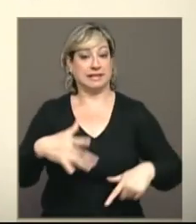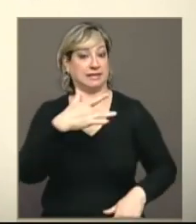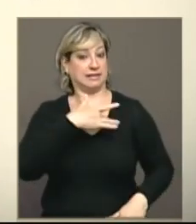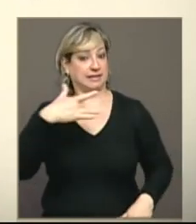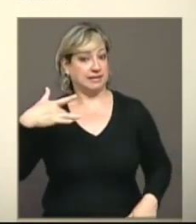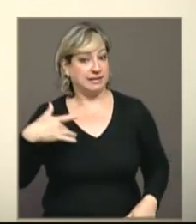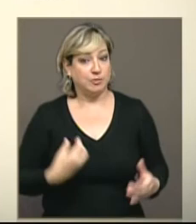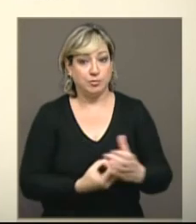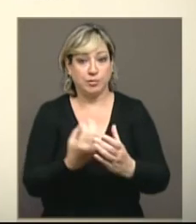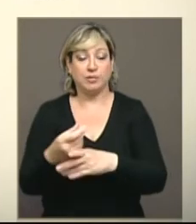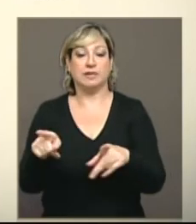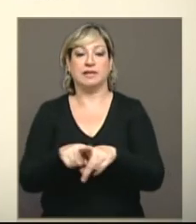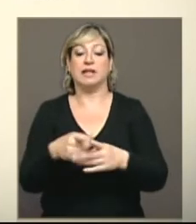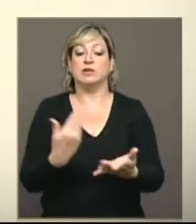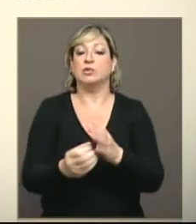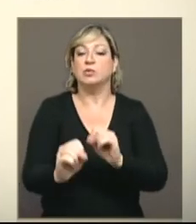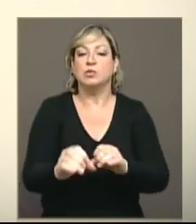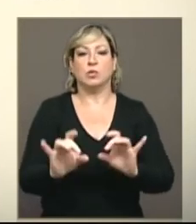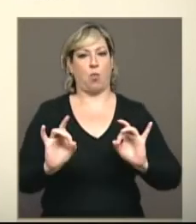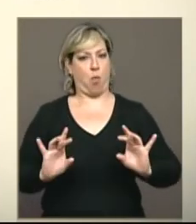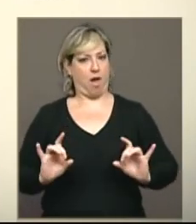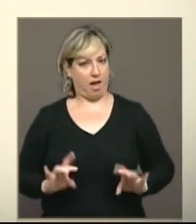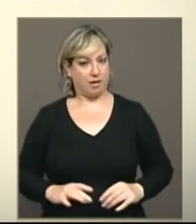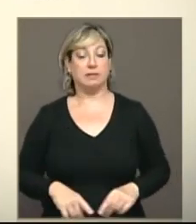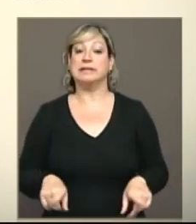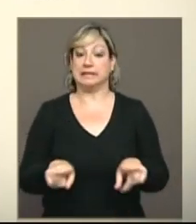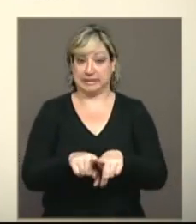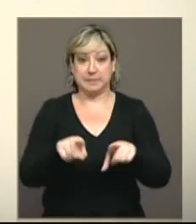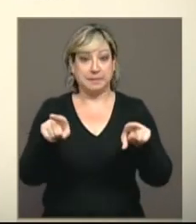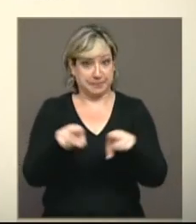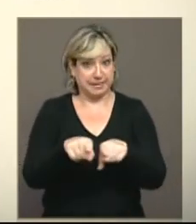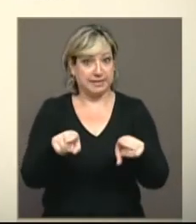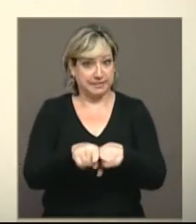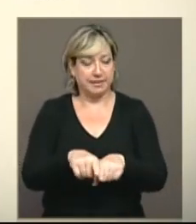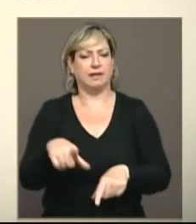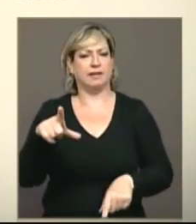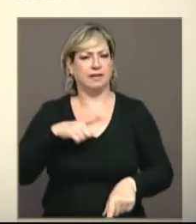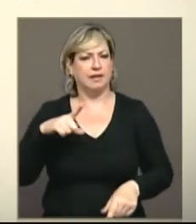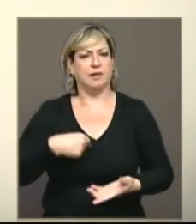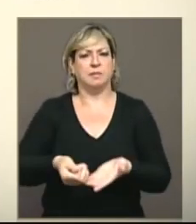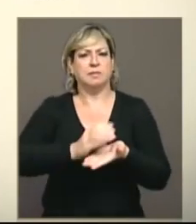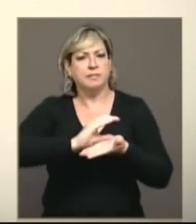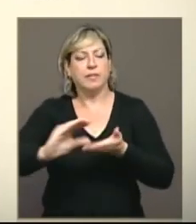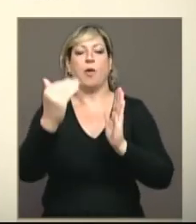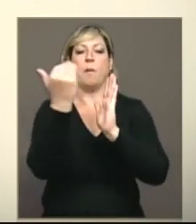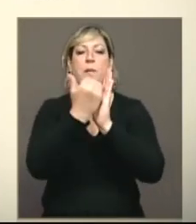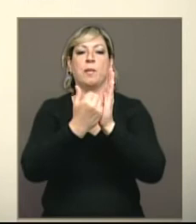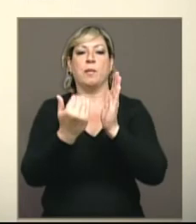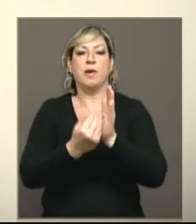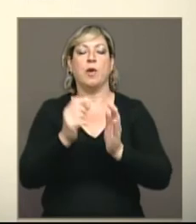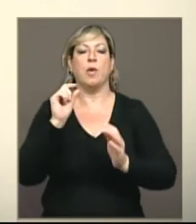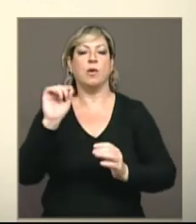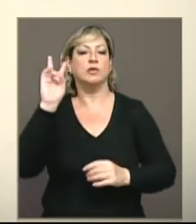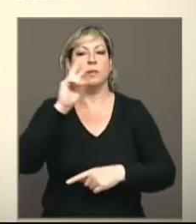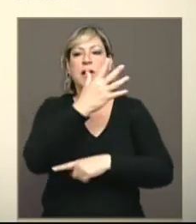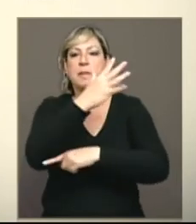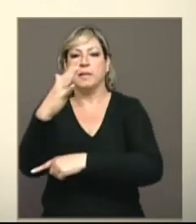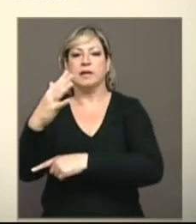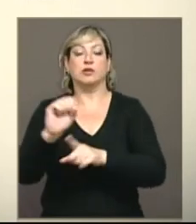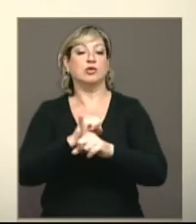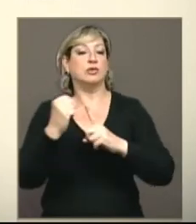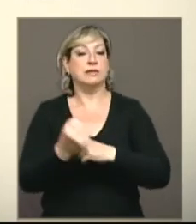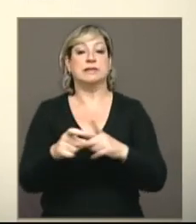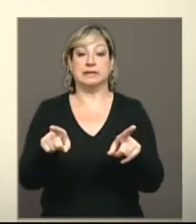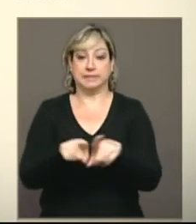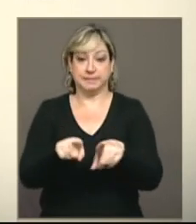saúde a oferta de Educação de qualidade Além disso há investimentos em programas ambientais e sociis